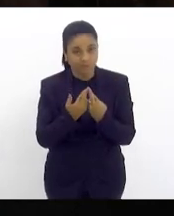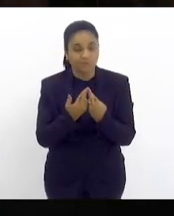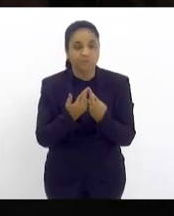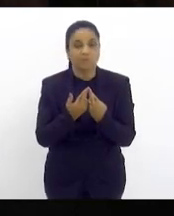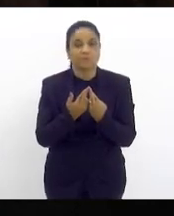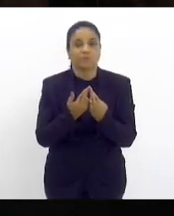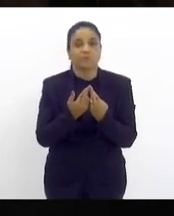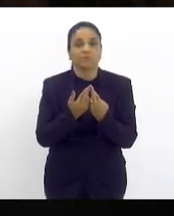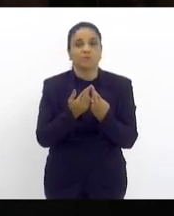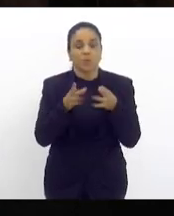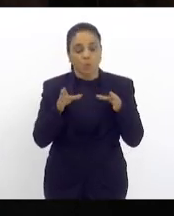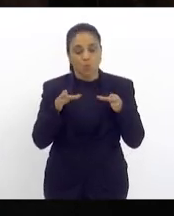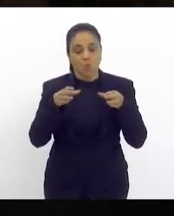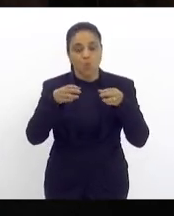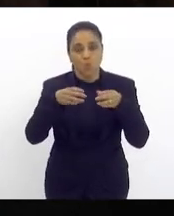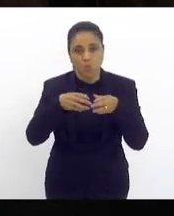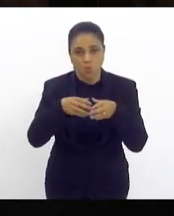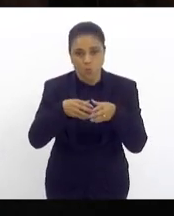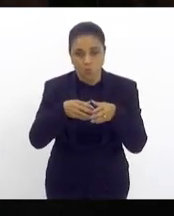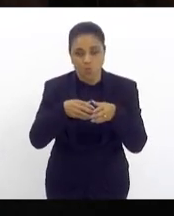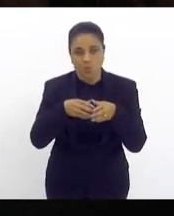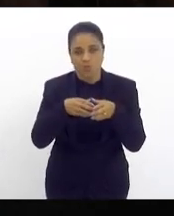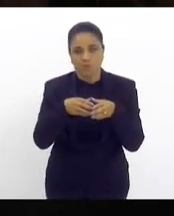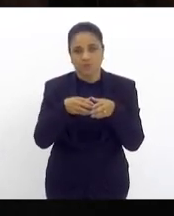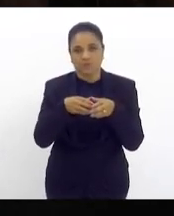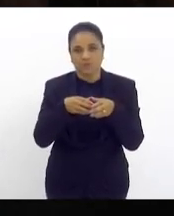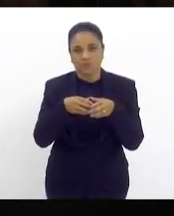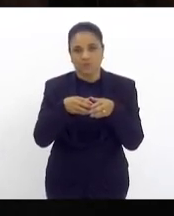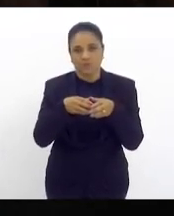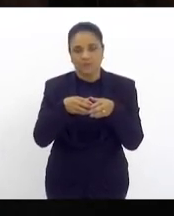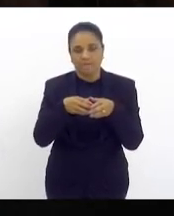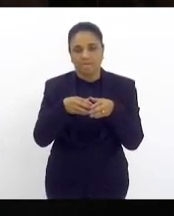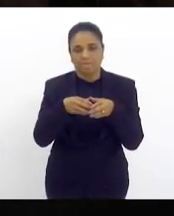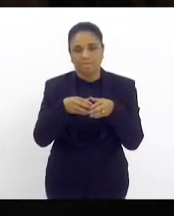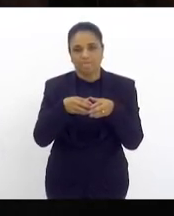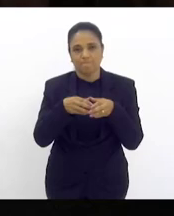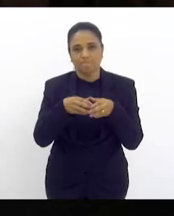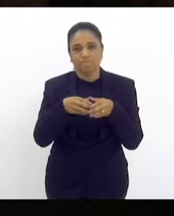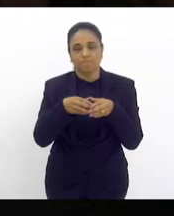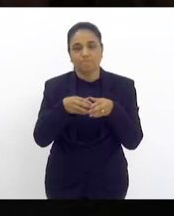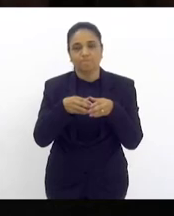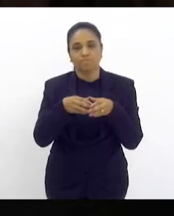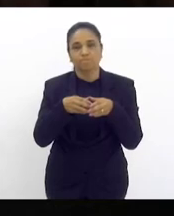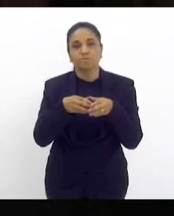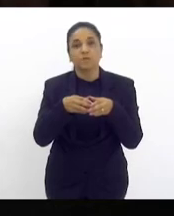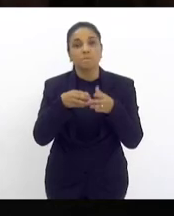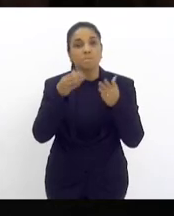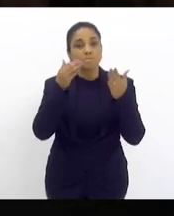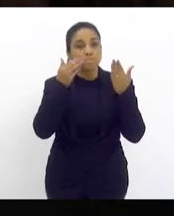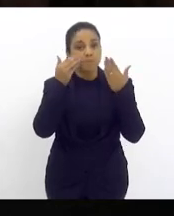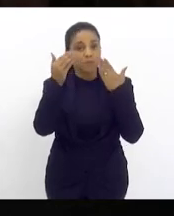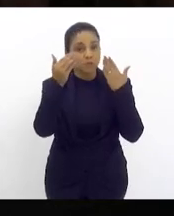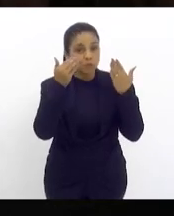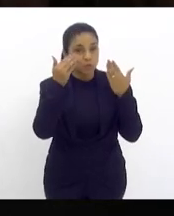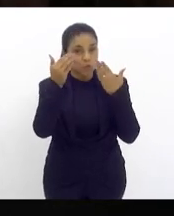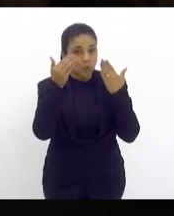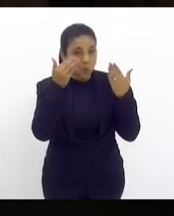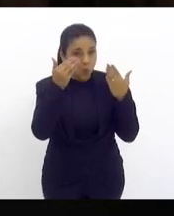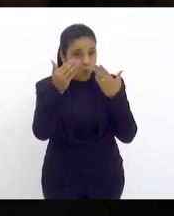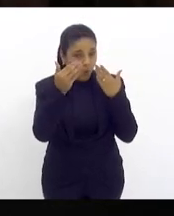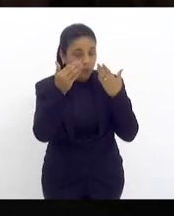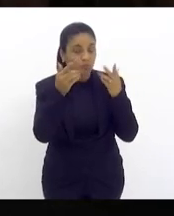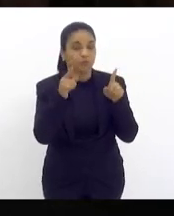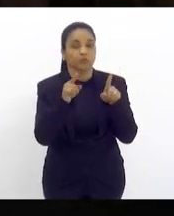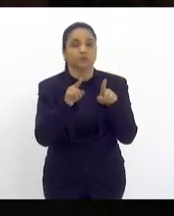um coletivo que é formado por entidades dos psicólogos representativa dos psicólogos